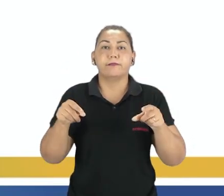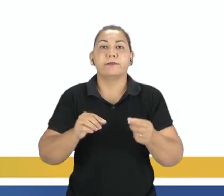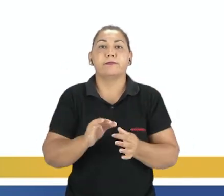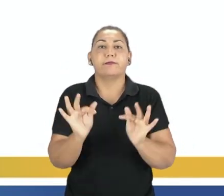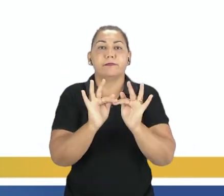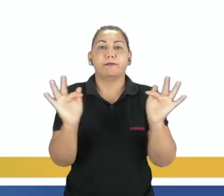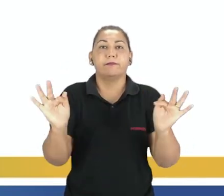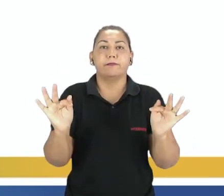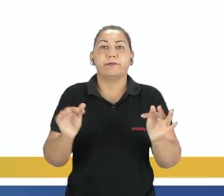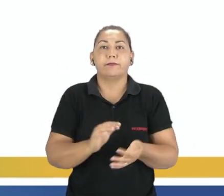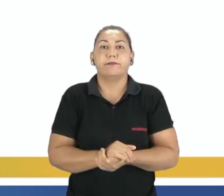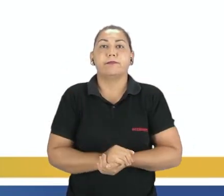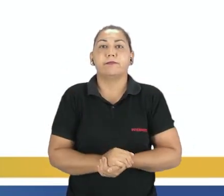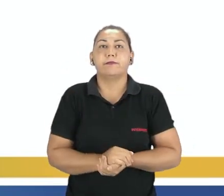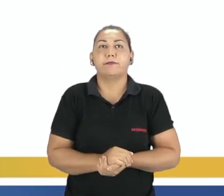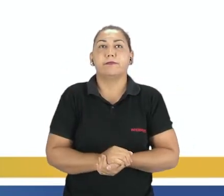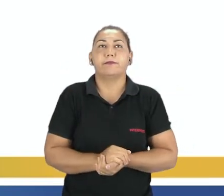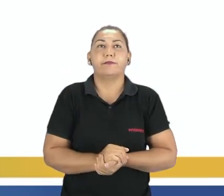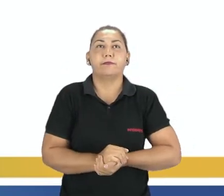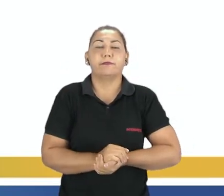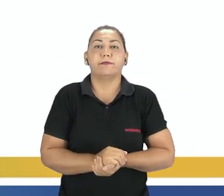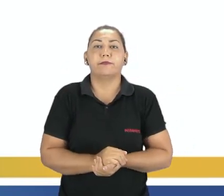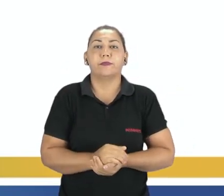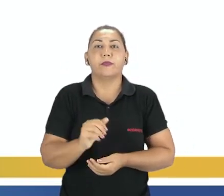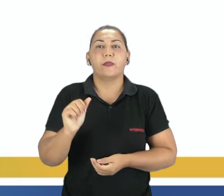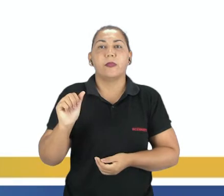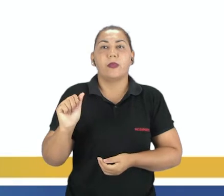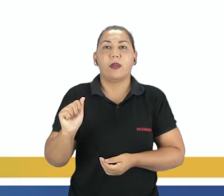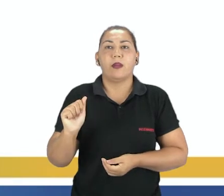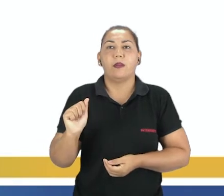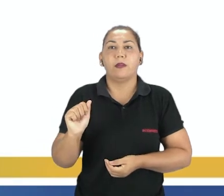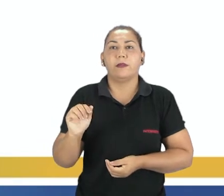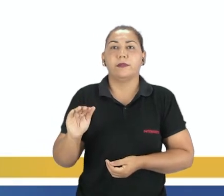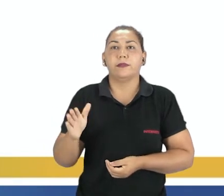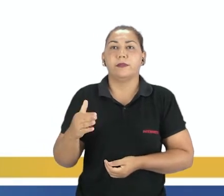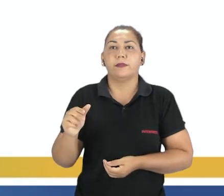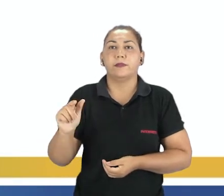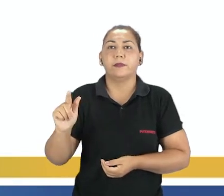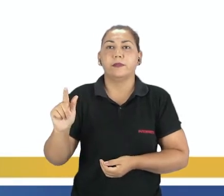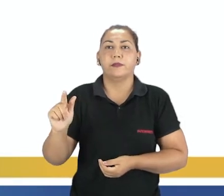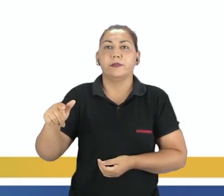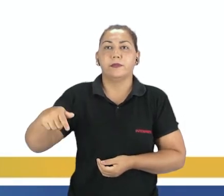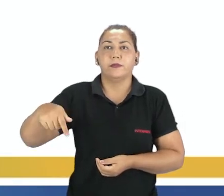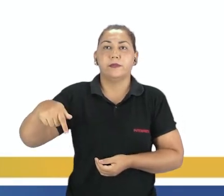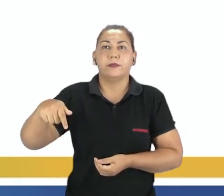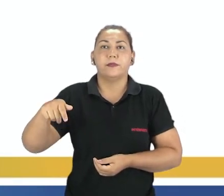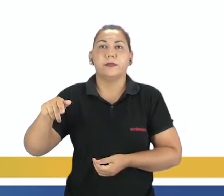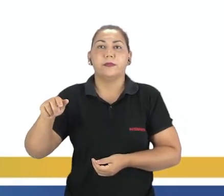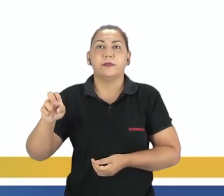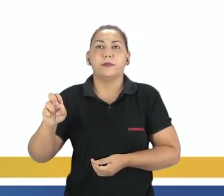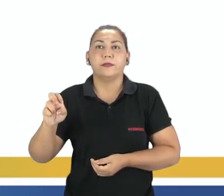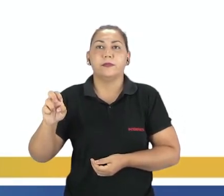ninguém. Vamos agora substituir a gente por nós e verificarmos a concordância.